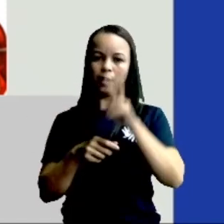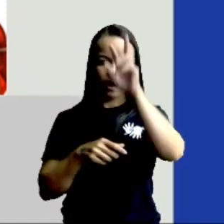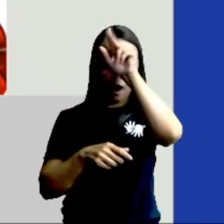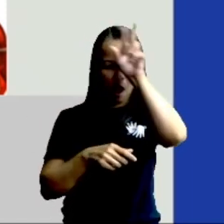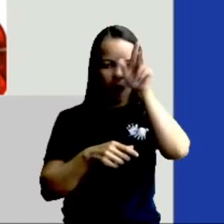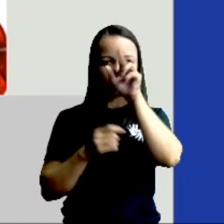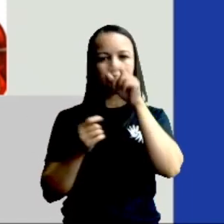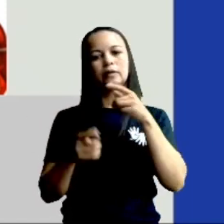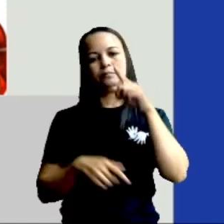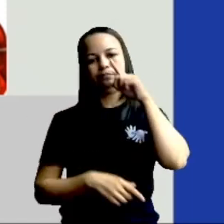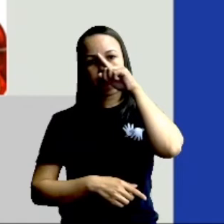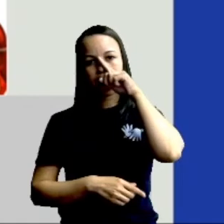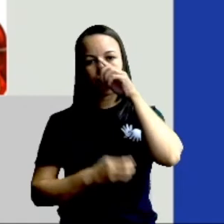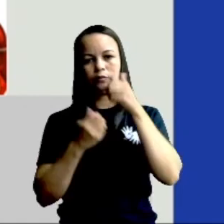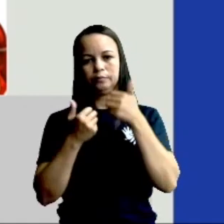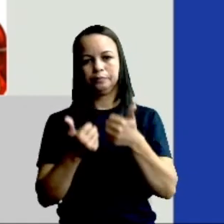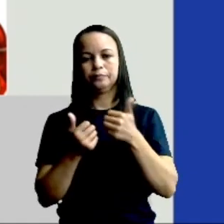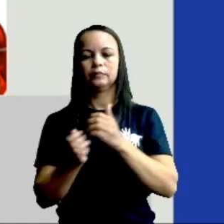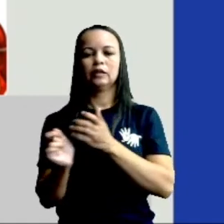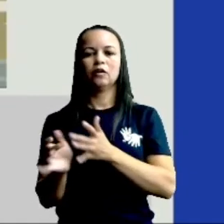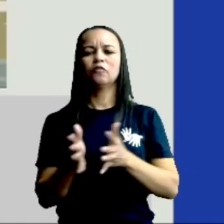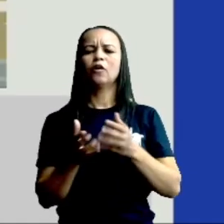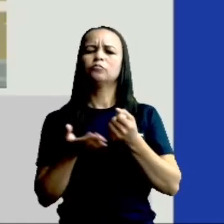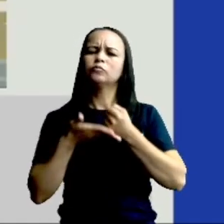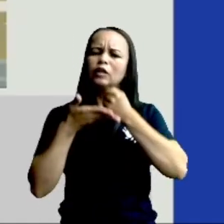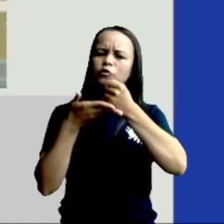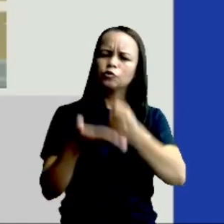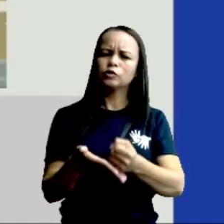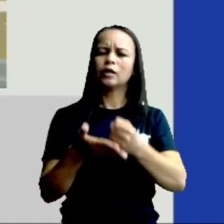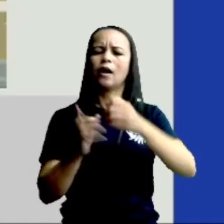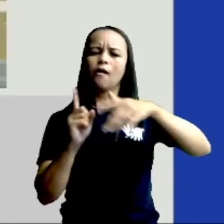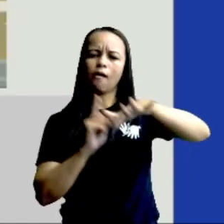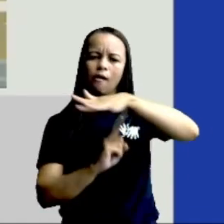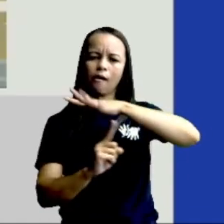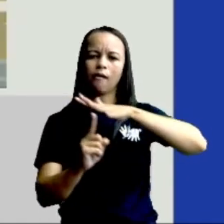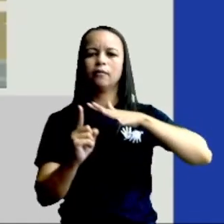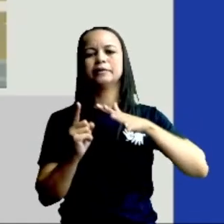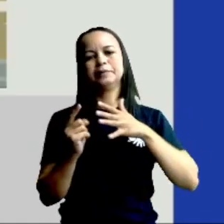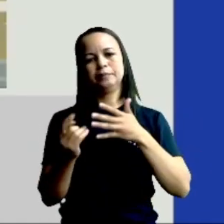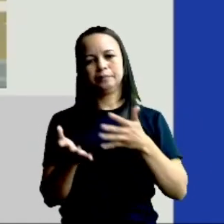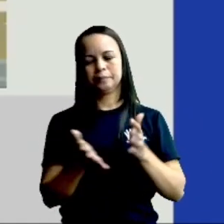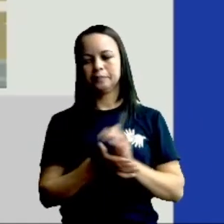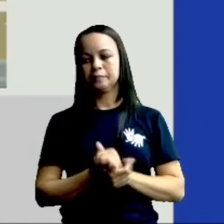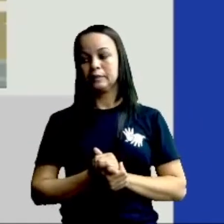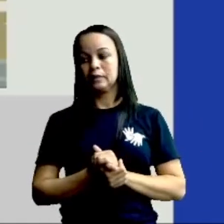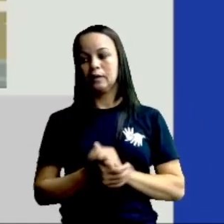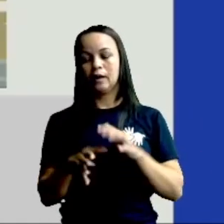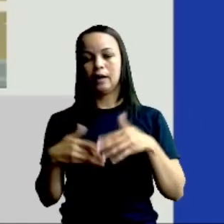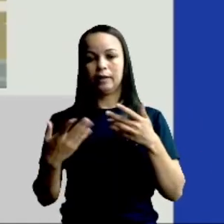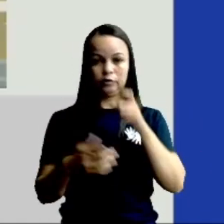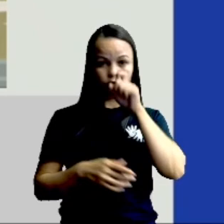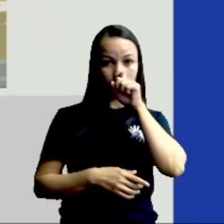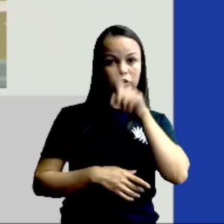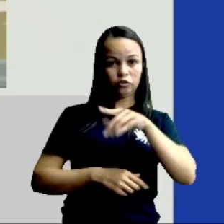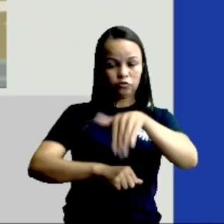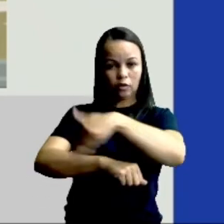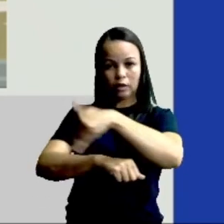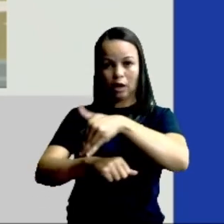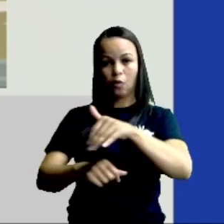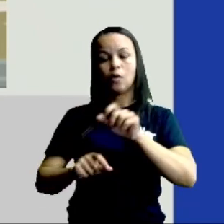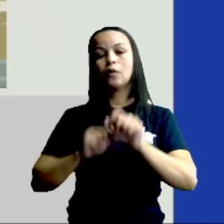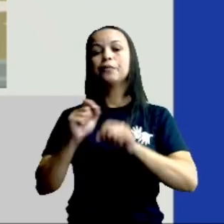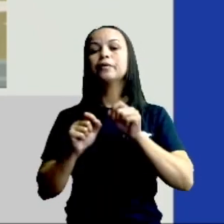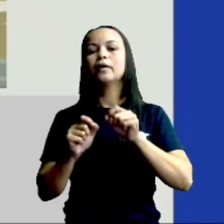muito perigoso, gente, tá bom? Então vamos contribuir com o meio ambiente. Além disso, os lixos, quando a gente joga na rua, eles